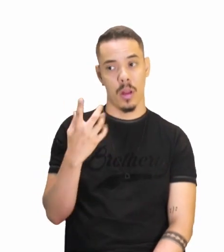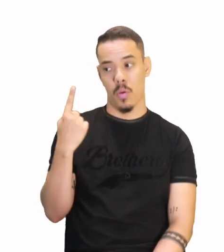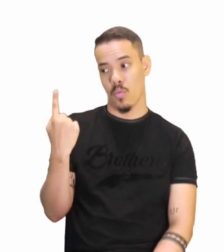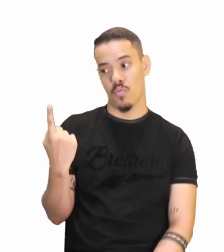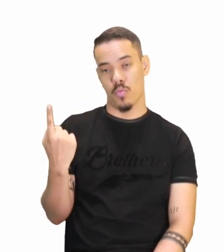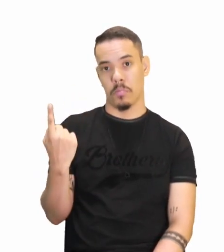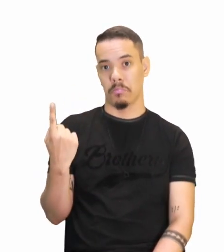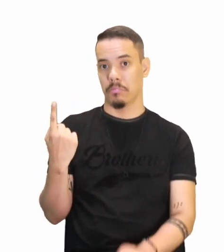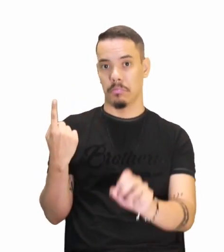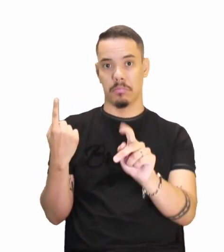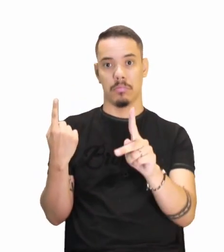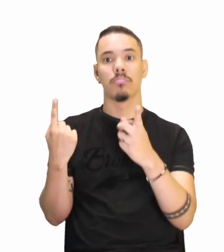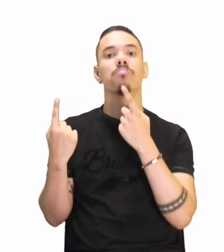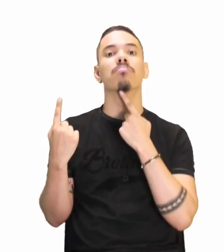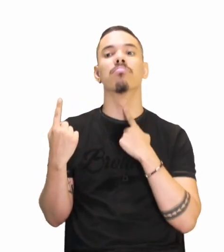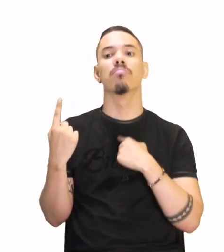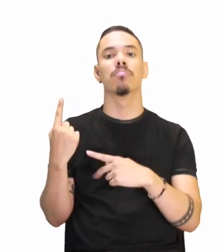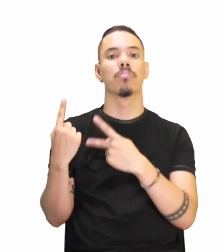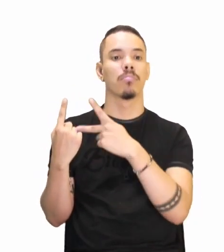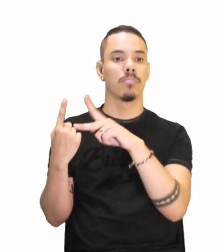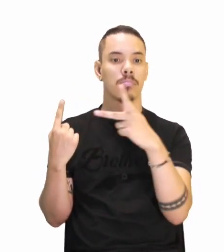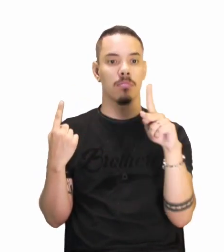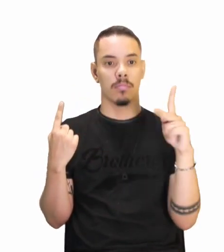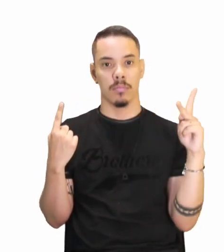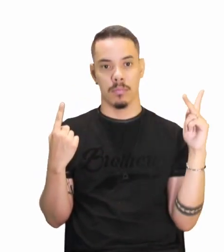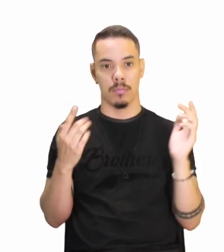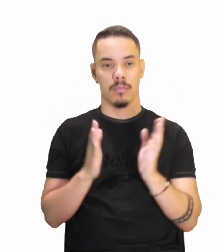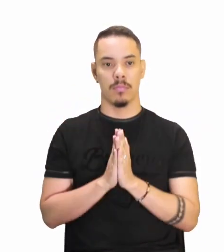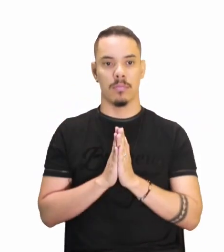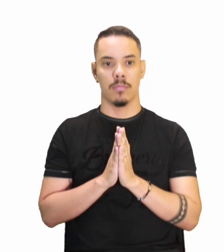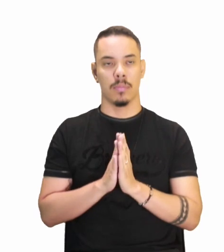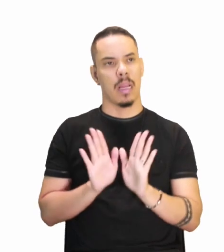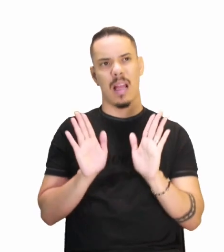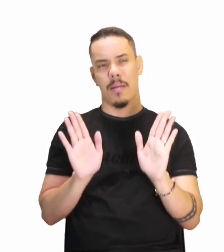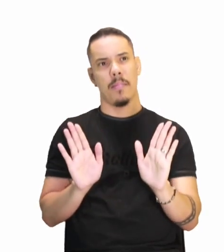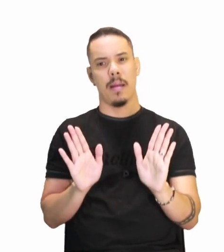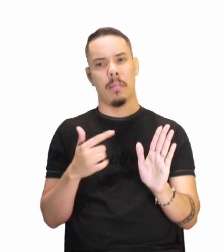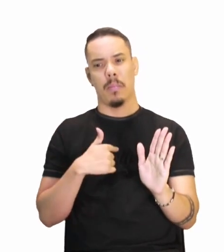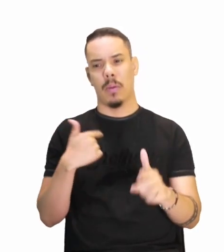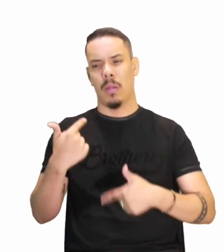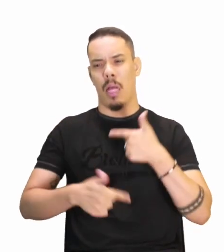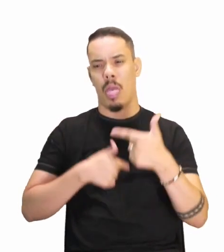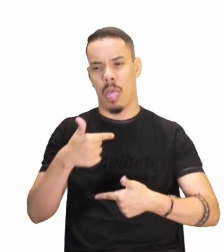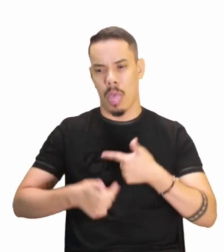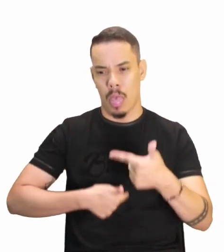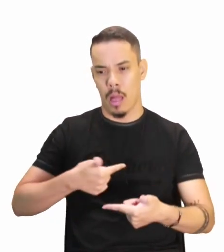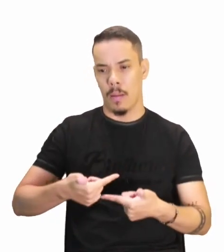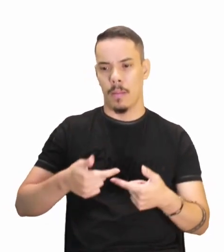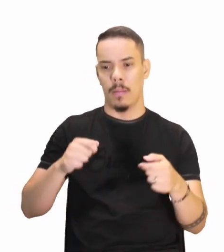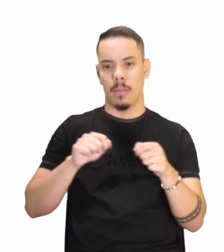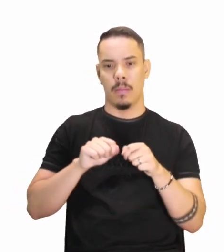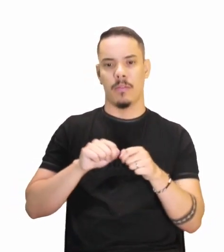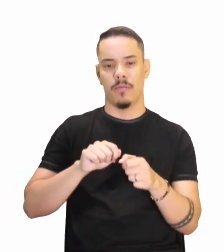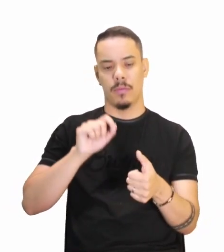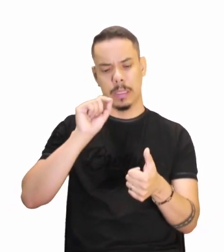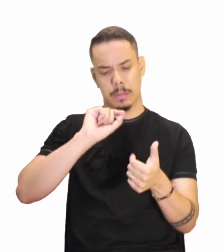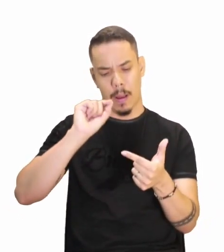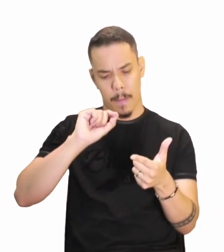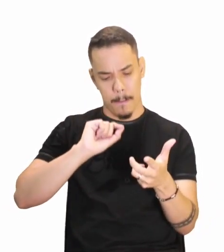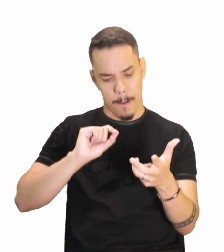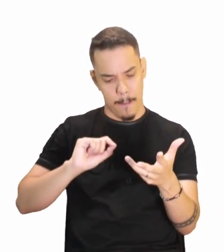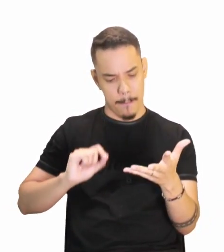uma obra fique à vontade tá certo ah é porque eu trabalho muito tem que fazer várias